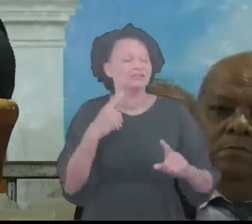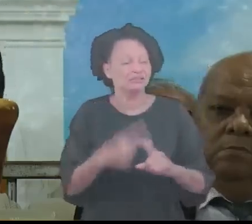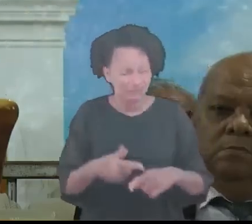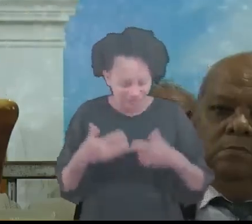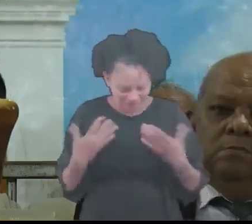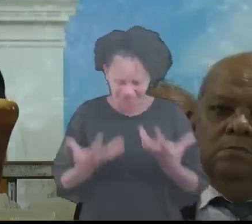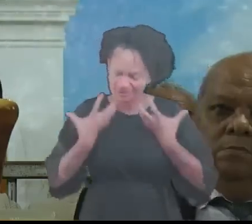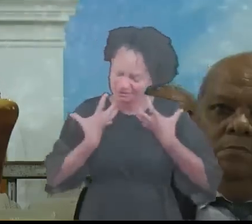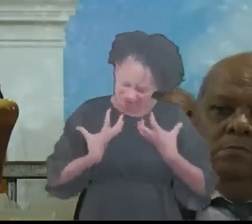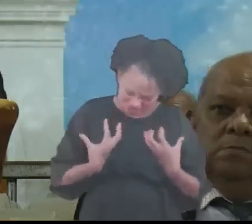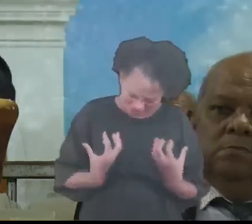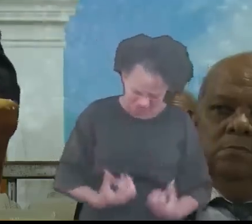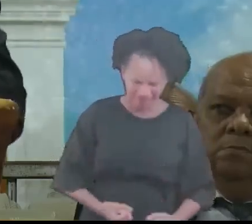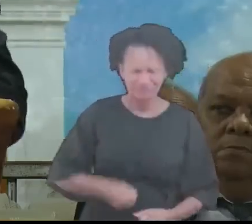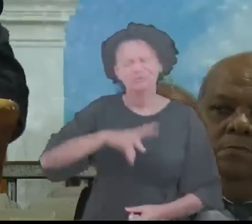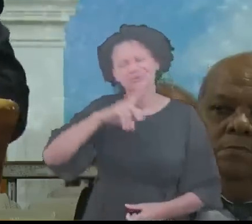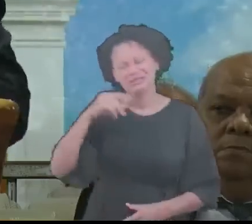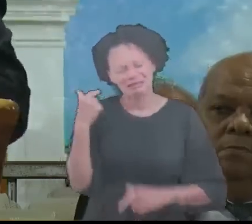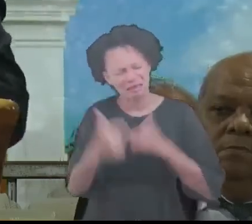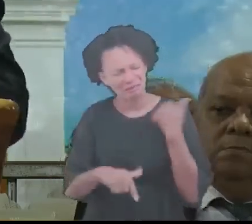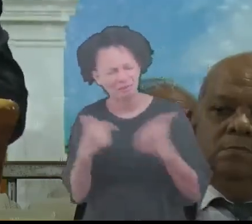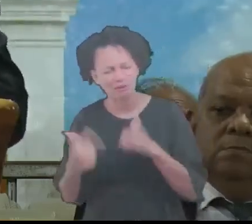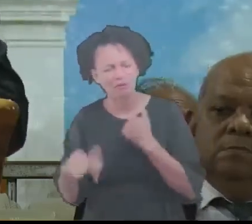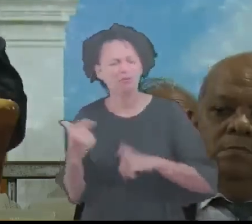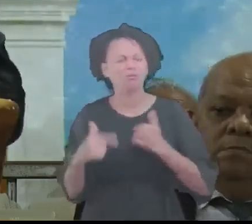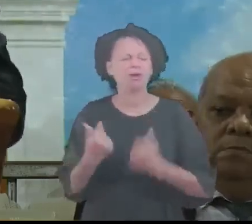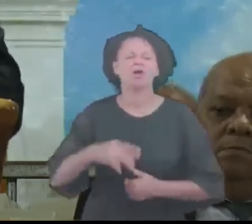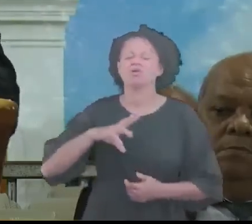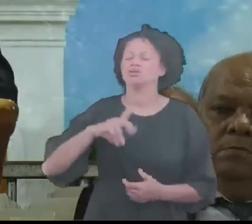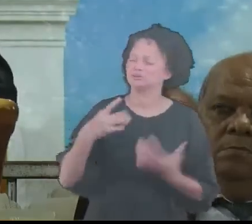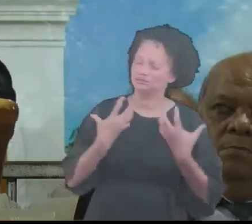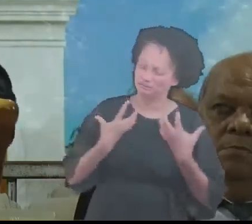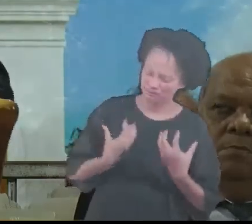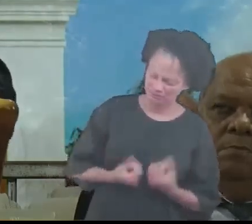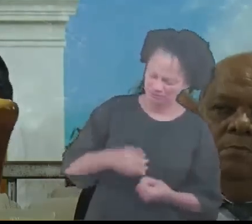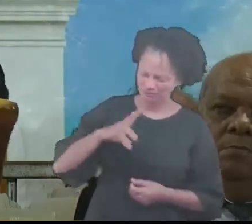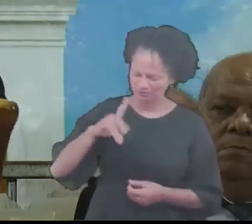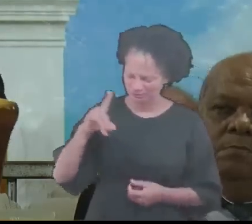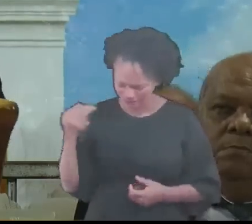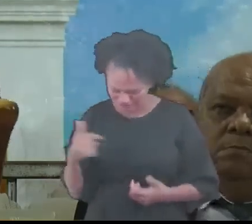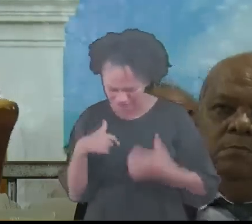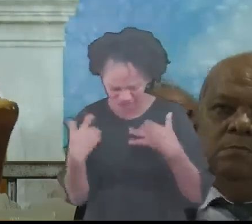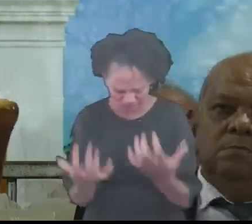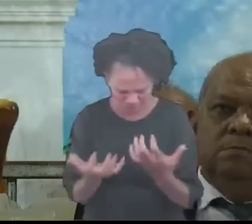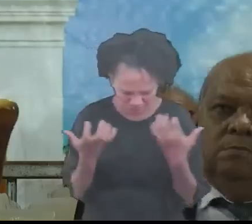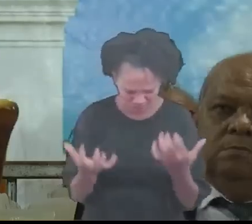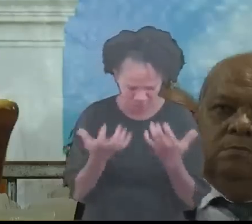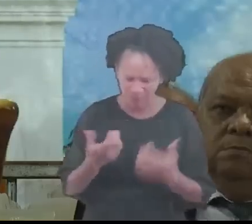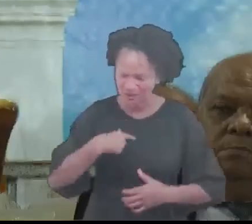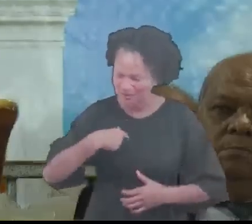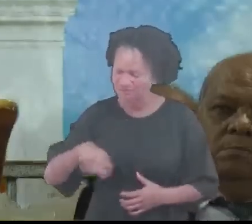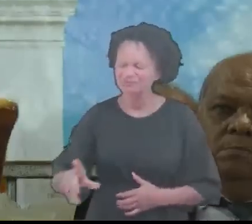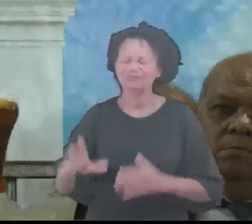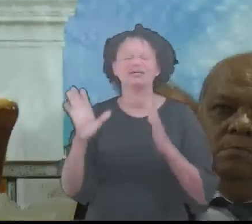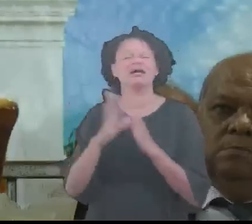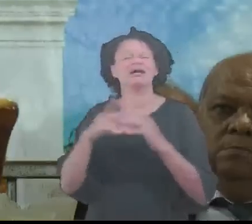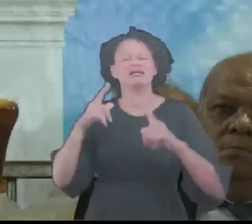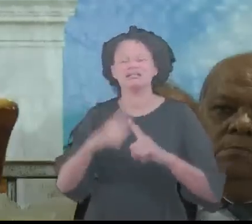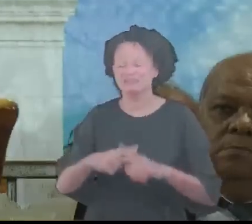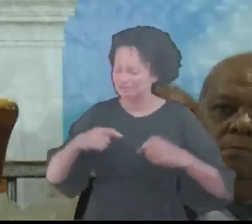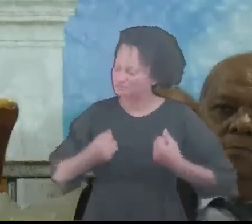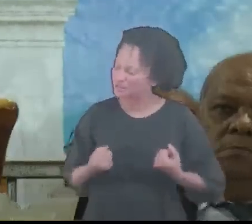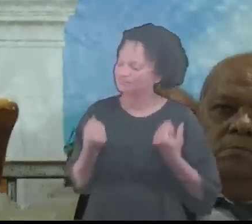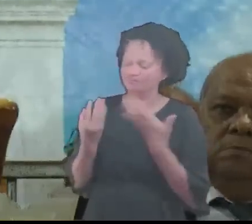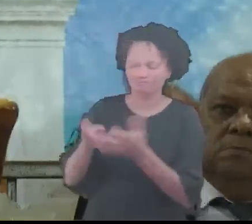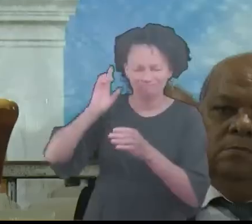mesmo cansado de um dia de trabalho, mesmo cansado de um dia de trabalho, eu quero ir à igreja para dar o meu